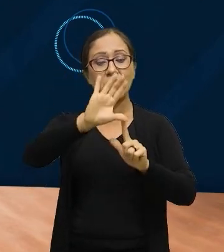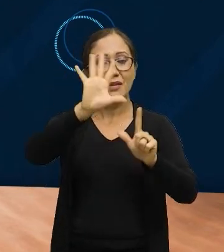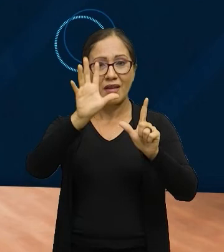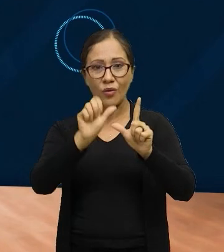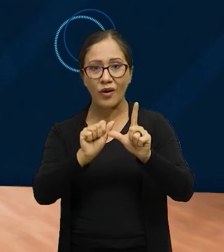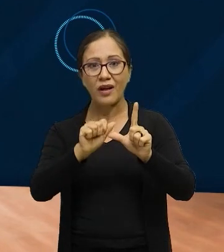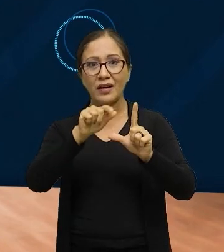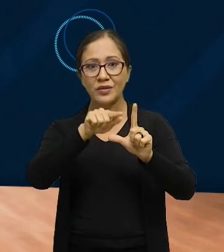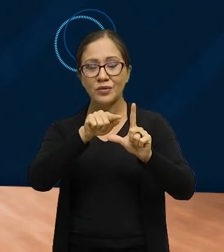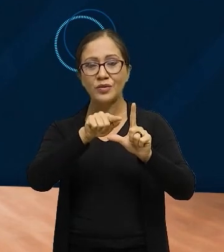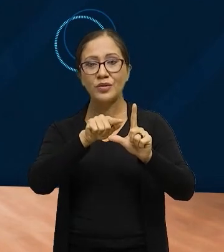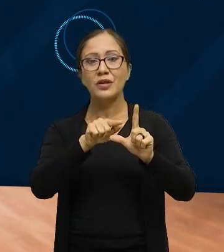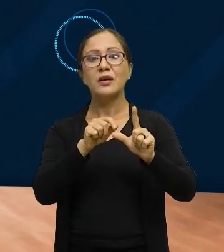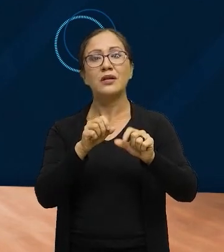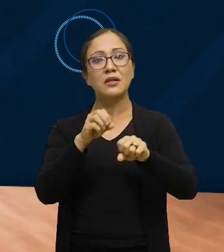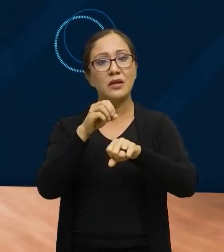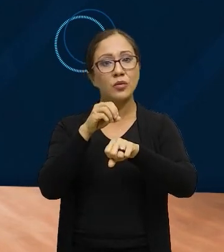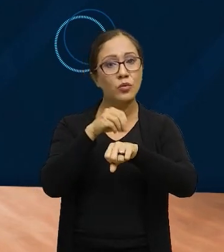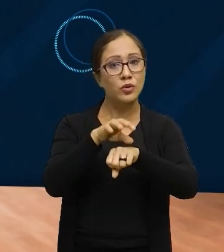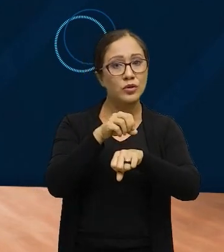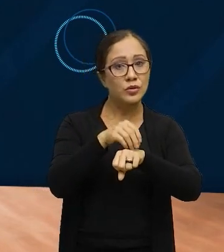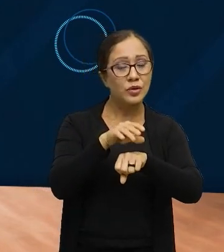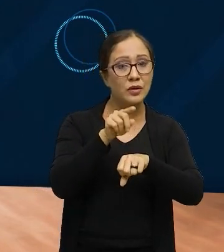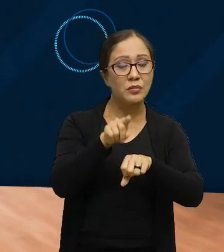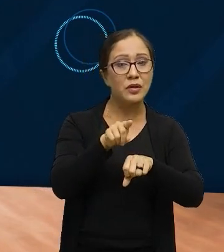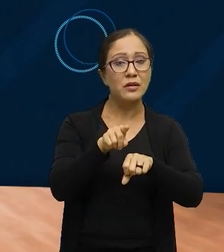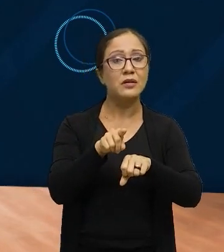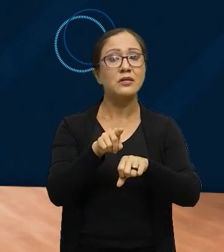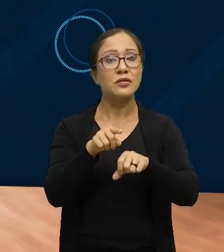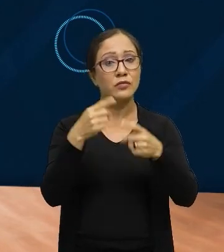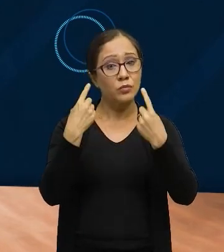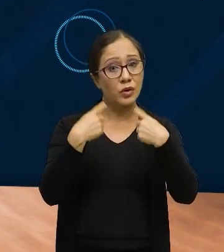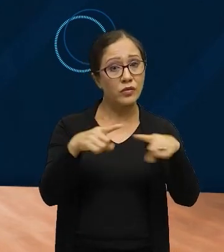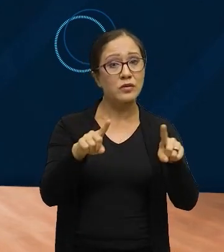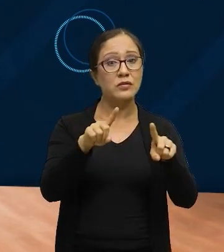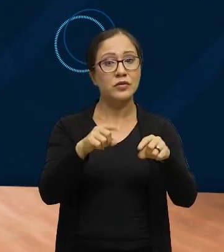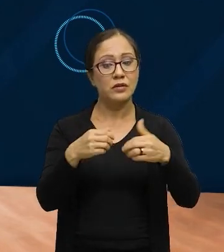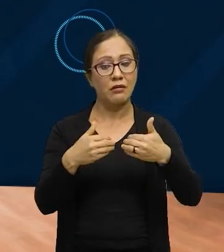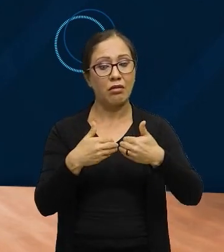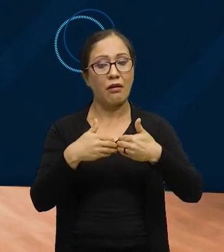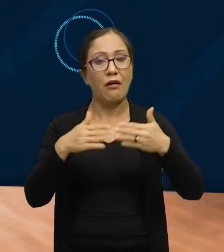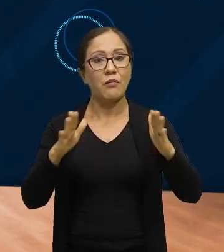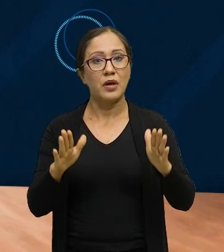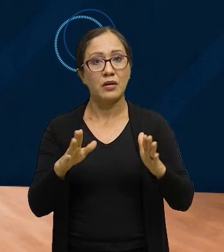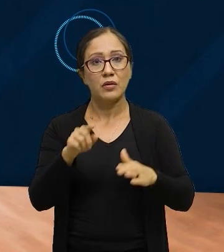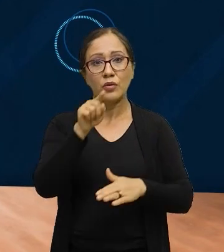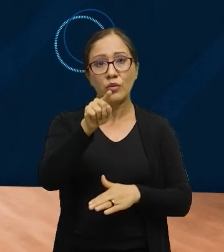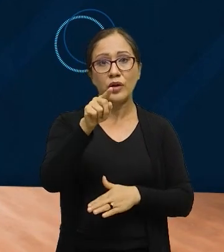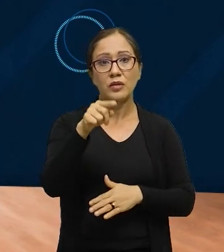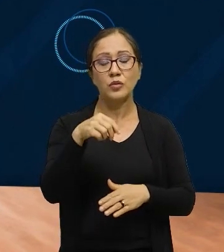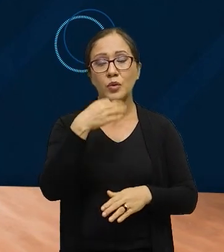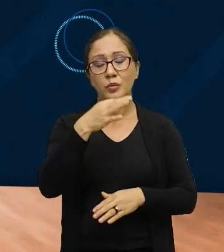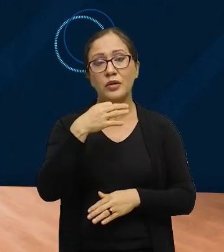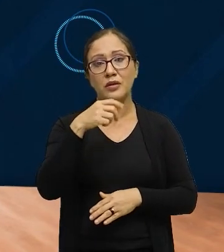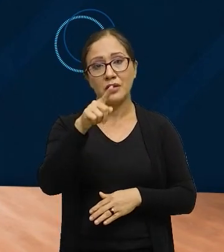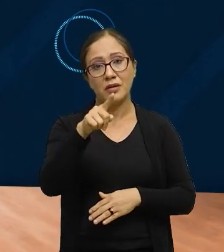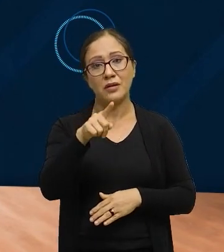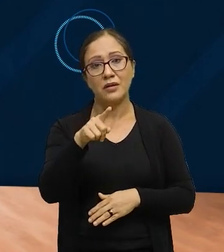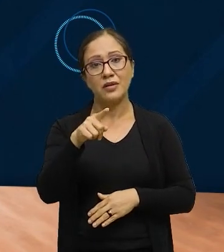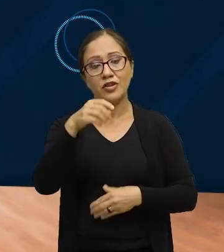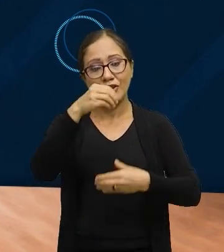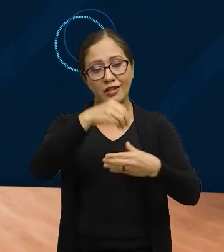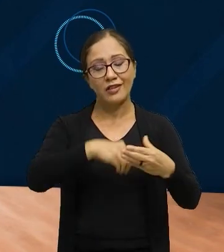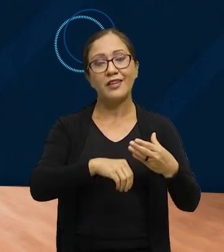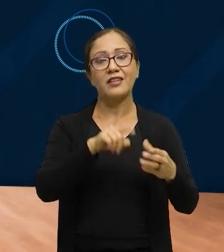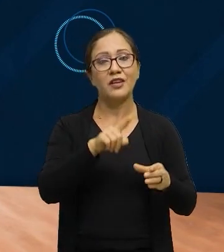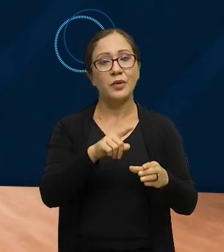tem uma mensagem provocativa. Então você tem que estar aberto para isso, porque não é a sua opinião que vale. O que vale é que tem pegadinhas,